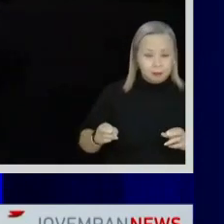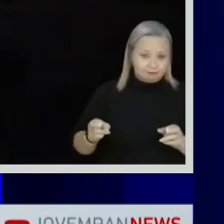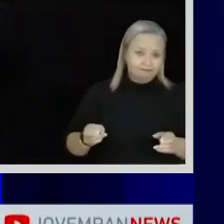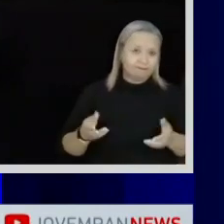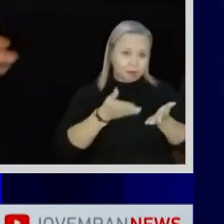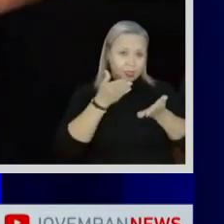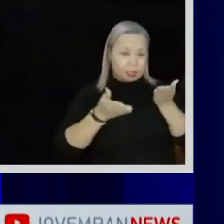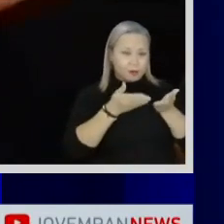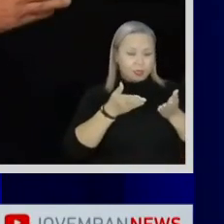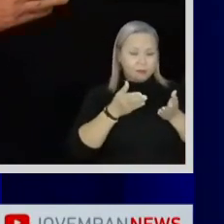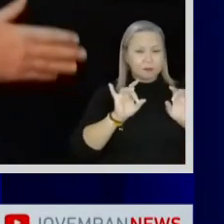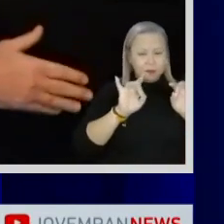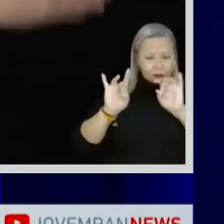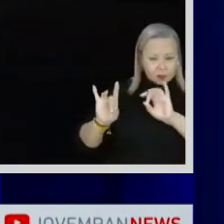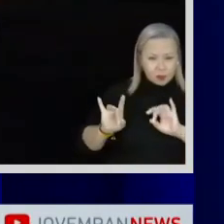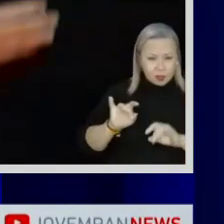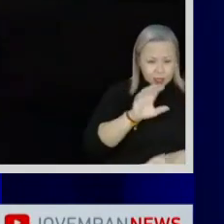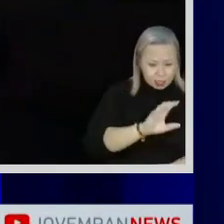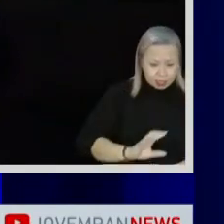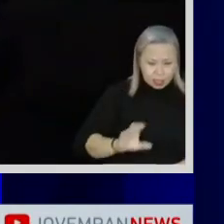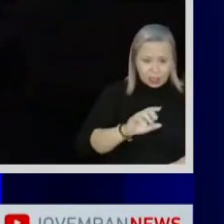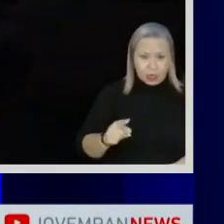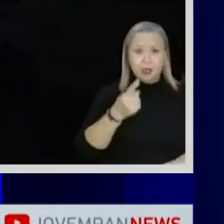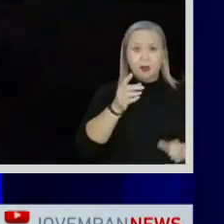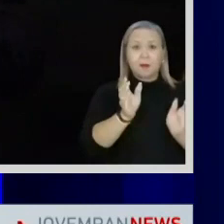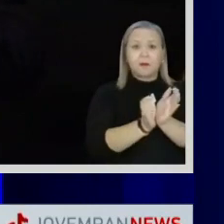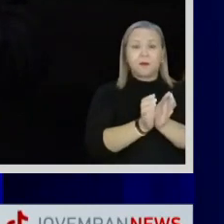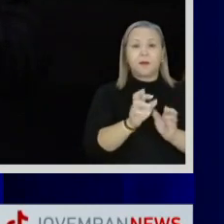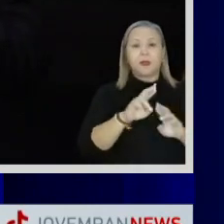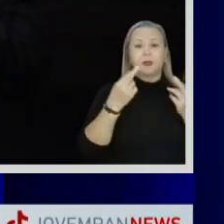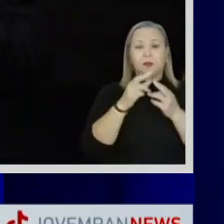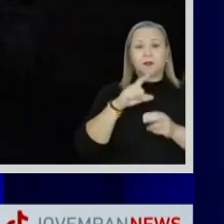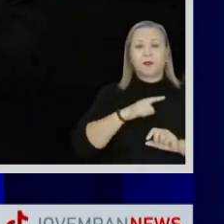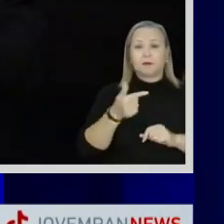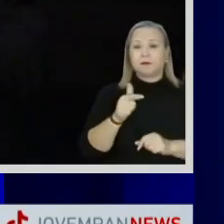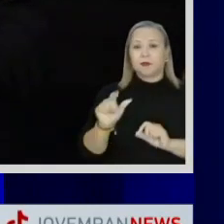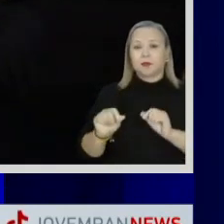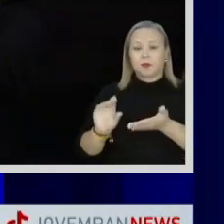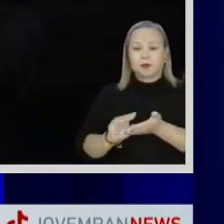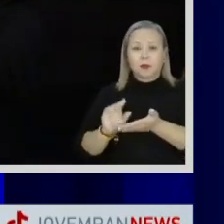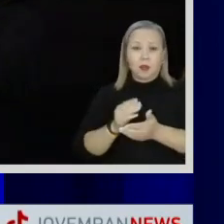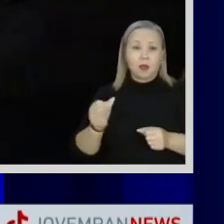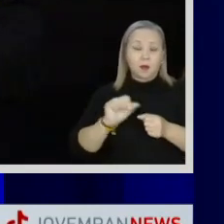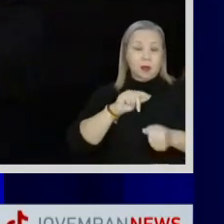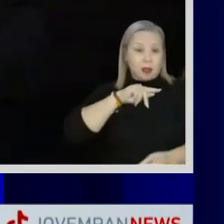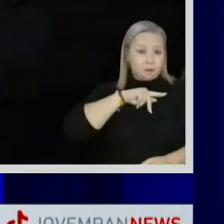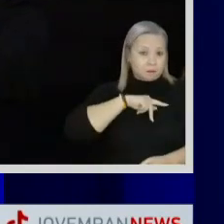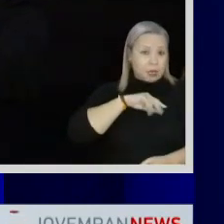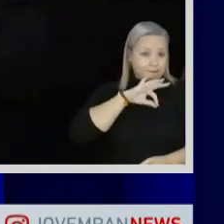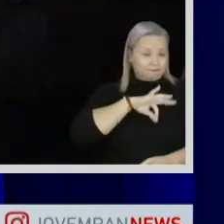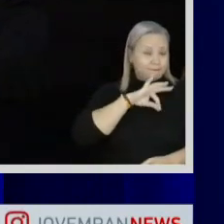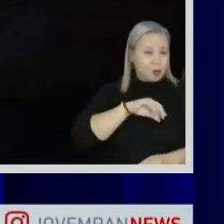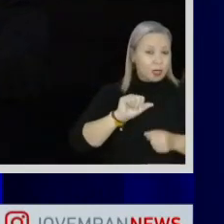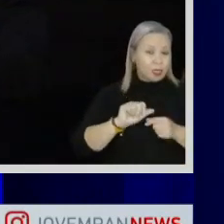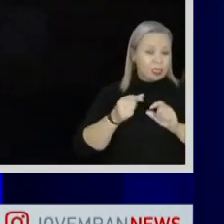esse bigode cheio. O Leôncio? Leôncio. Bom, Leôncio é uma boa pra ele. Ele já falou, né, que